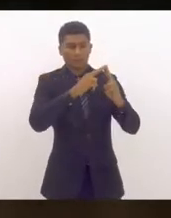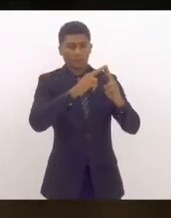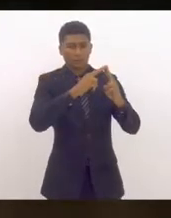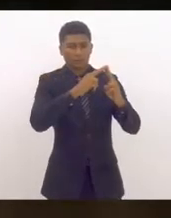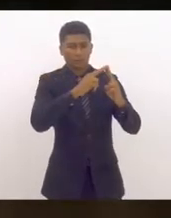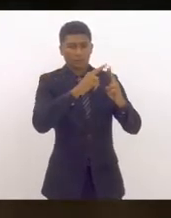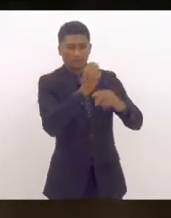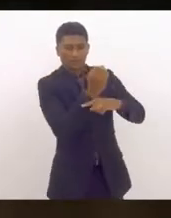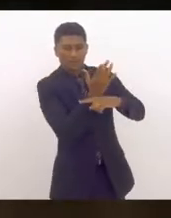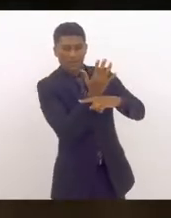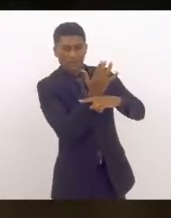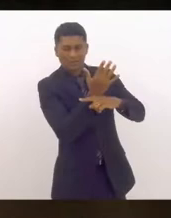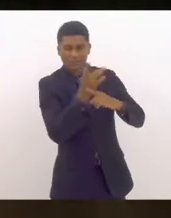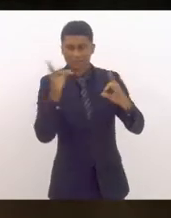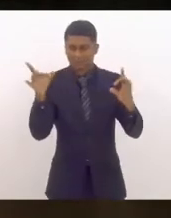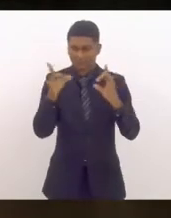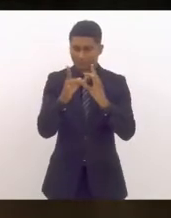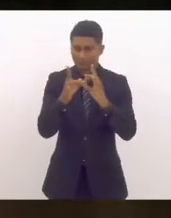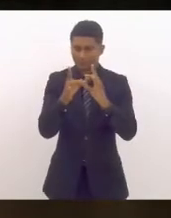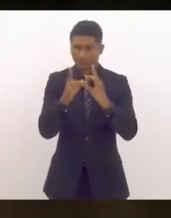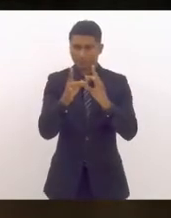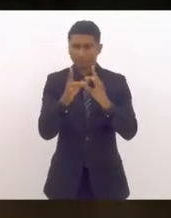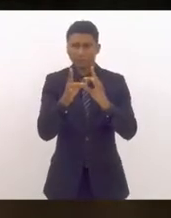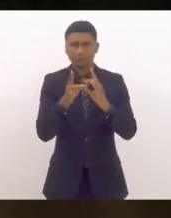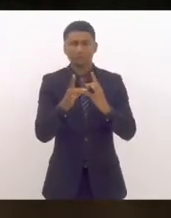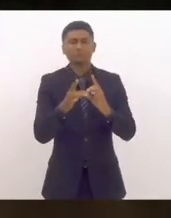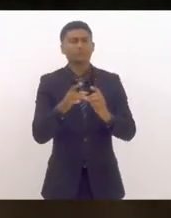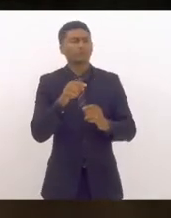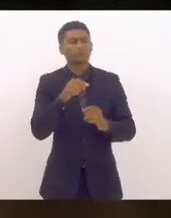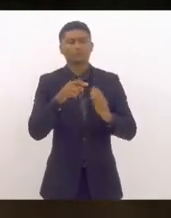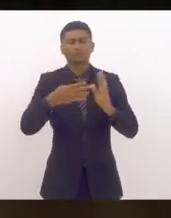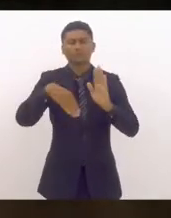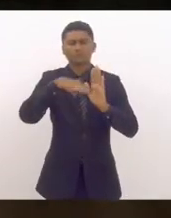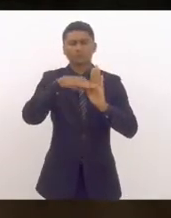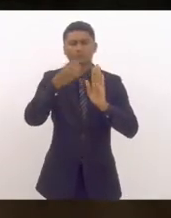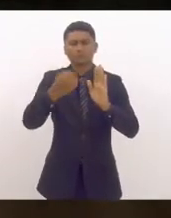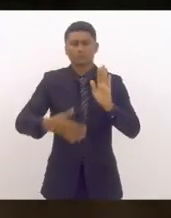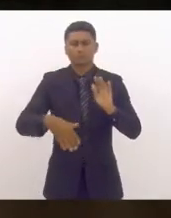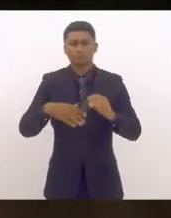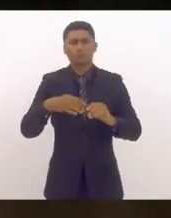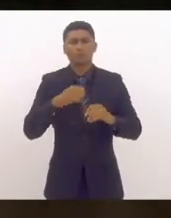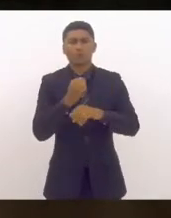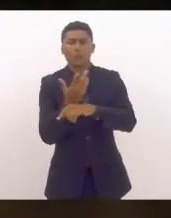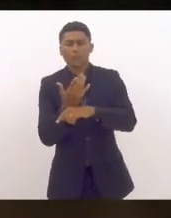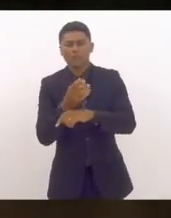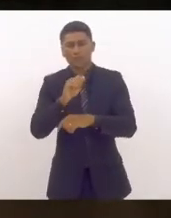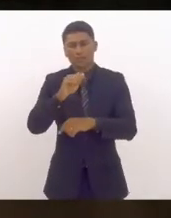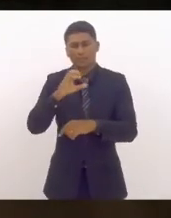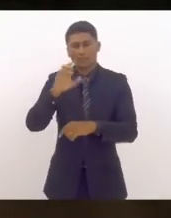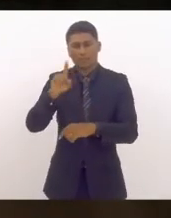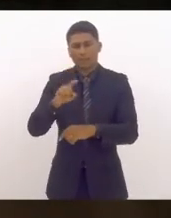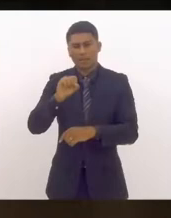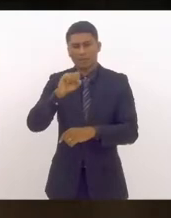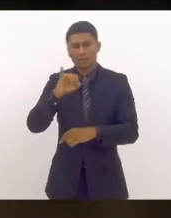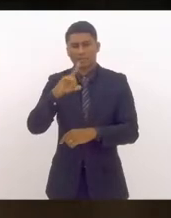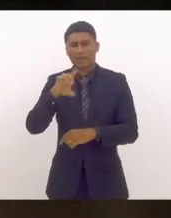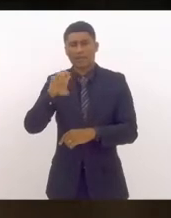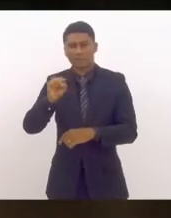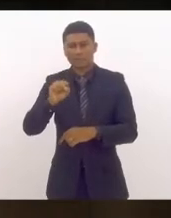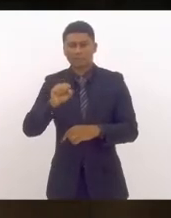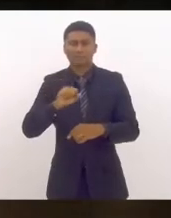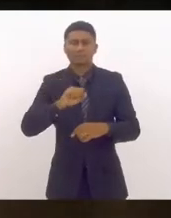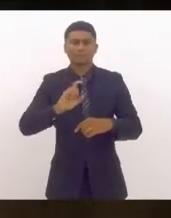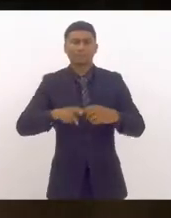Um diz assim, UERJ AC barra SAIDES, outro diz UERJ barra AC